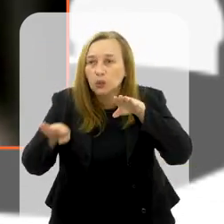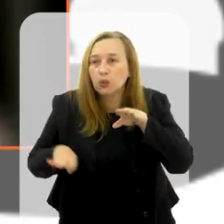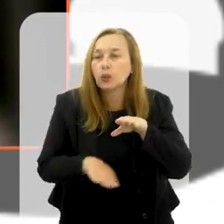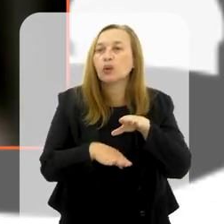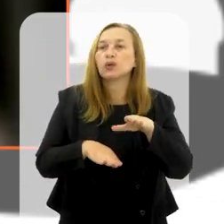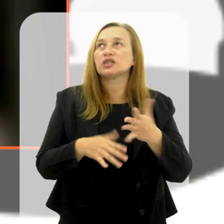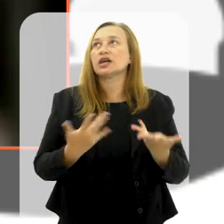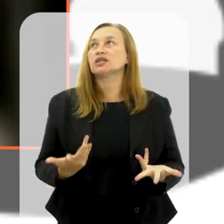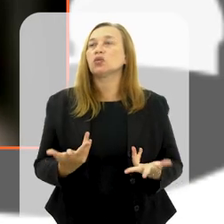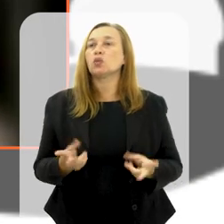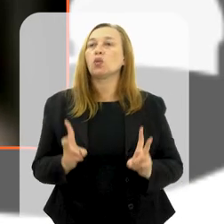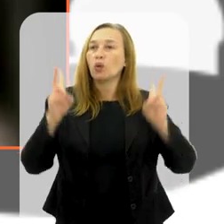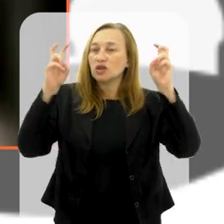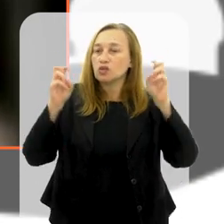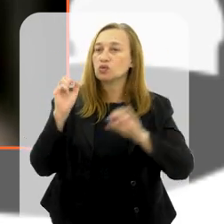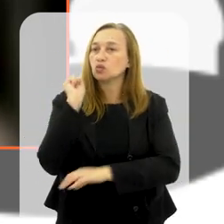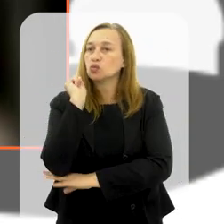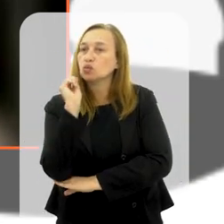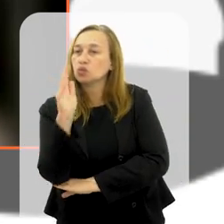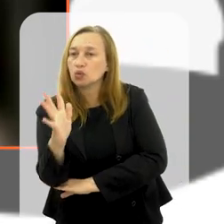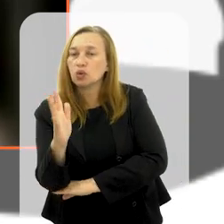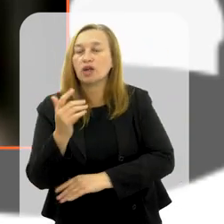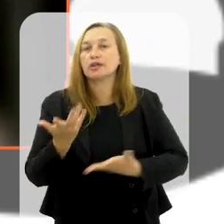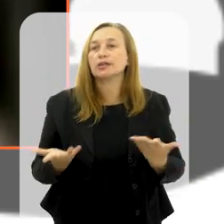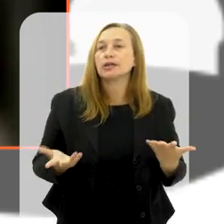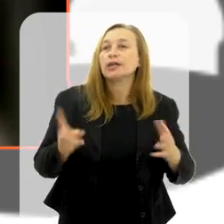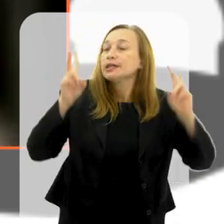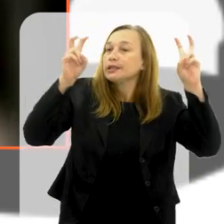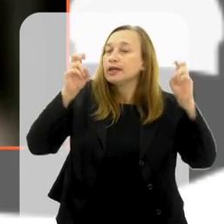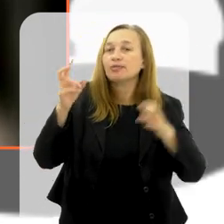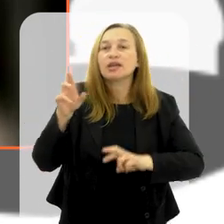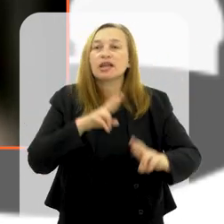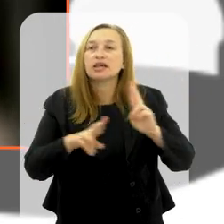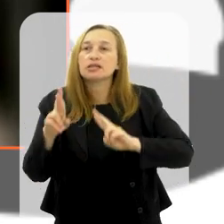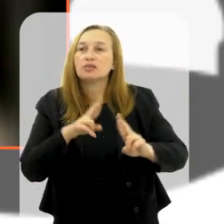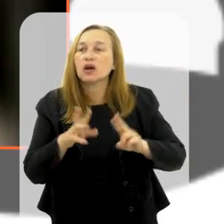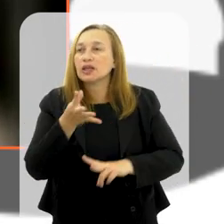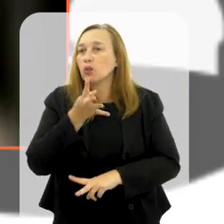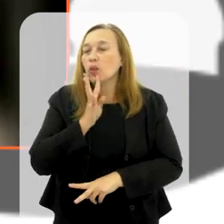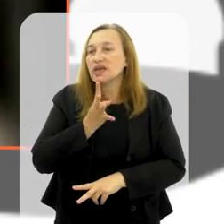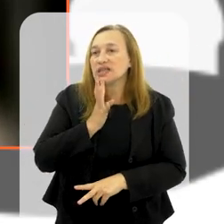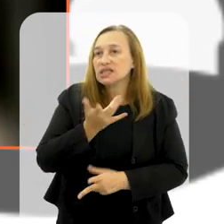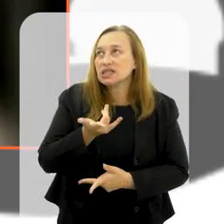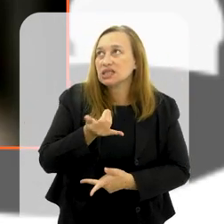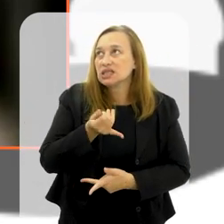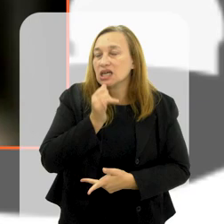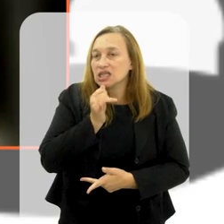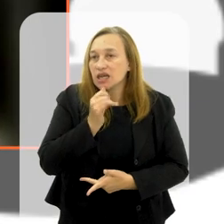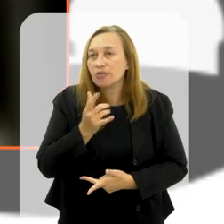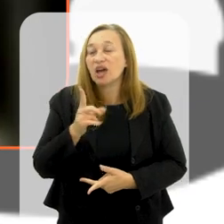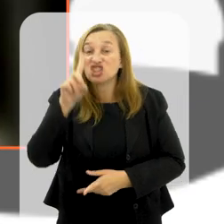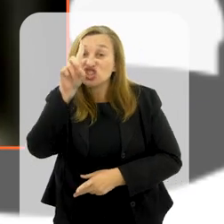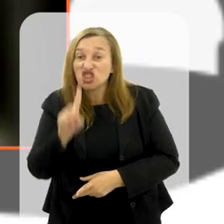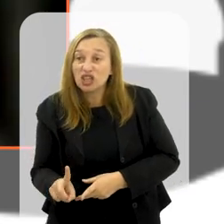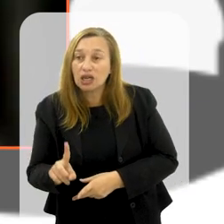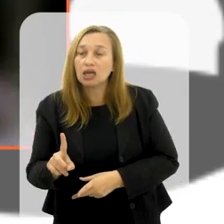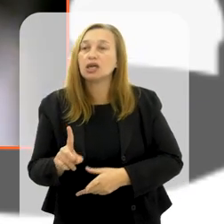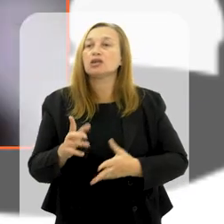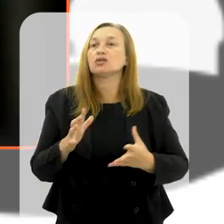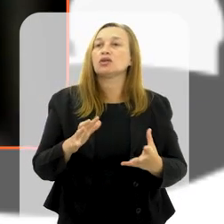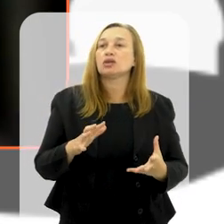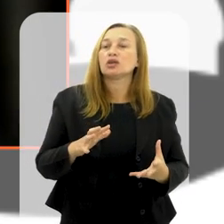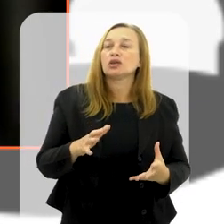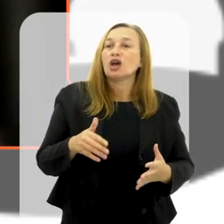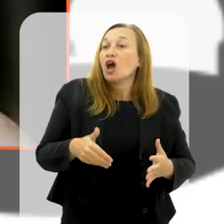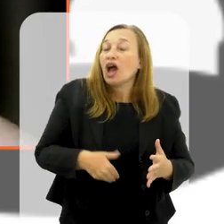desigualdades, a questão ambiental, temas relacionados, por exemplo, a direitos, a Aliança Global